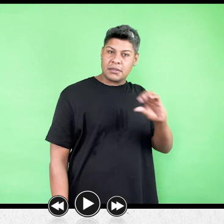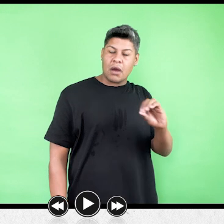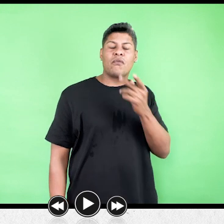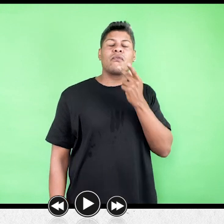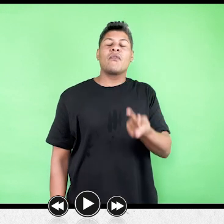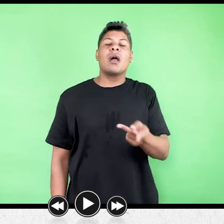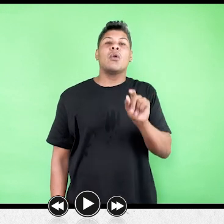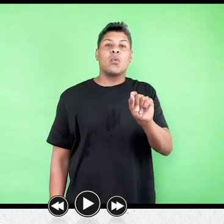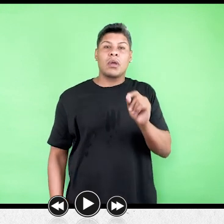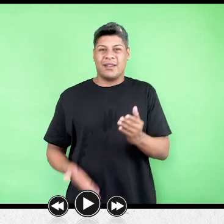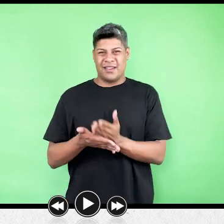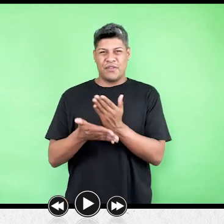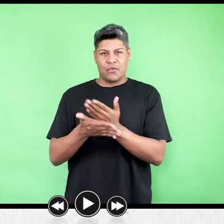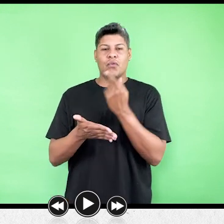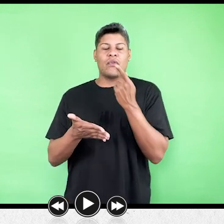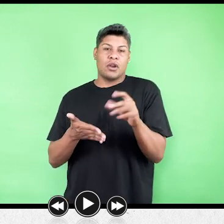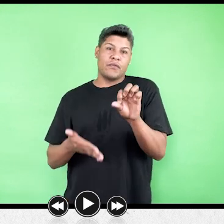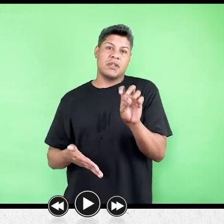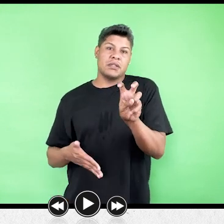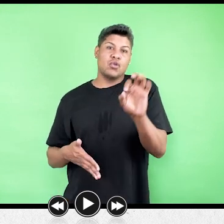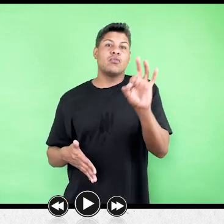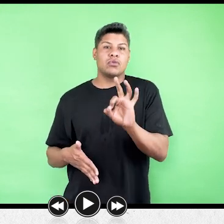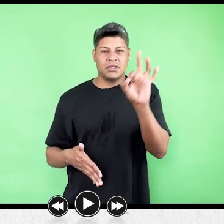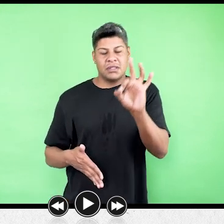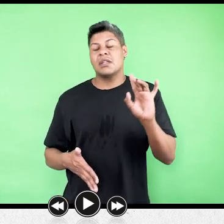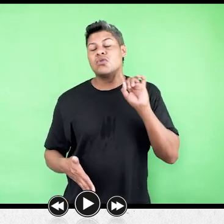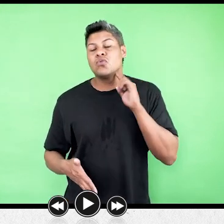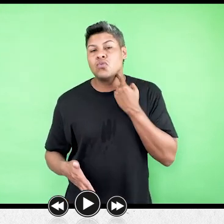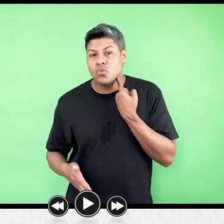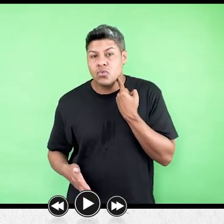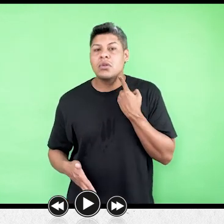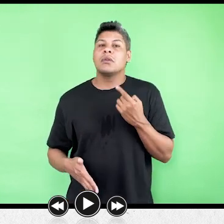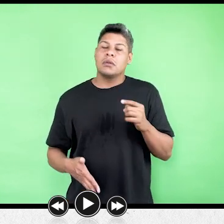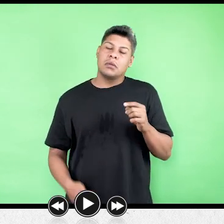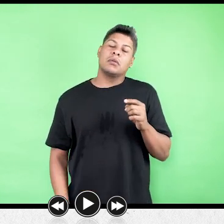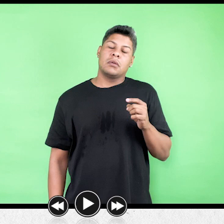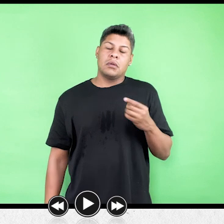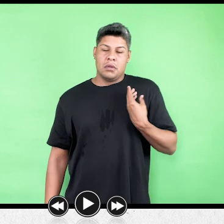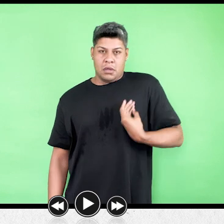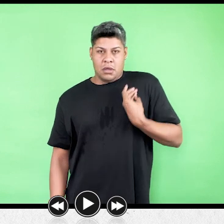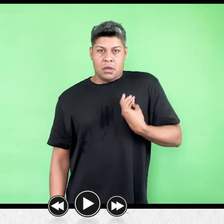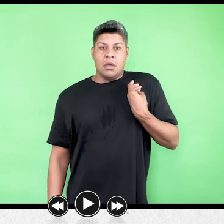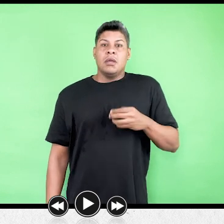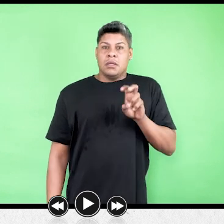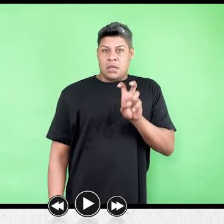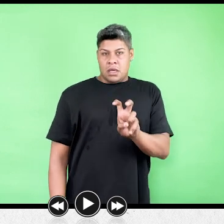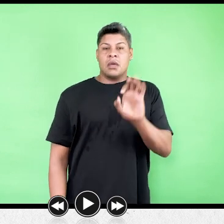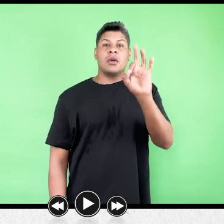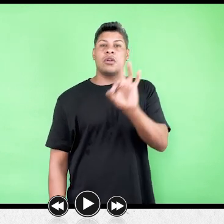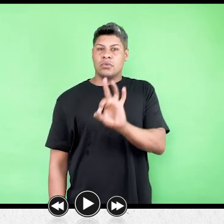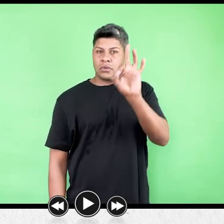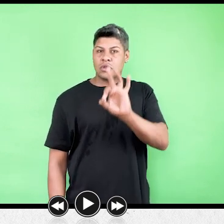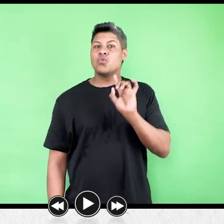são removidas nesse processo de floculação e decantação, e os 5% restantes